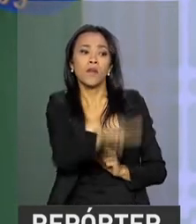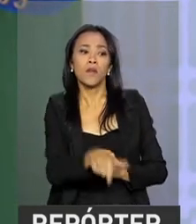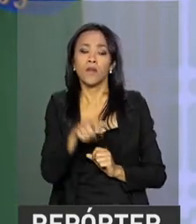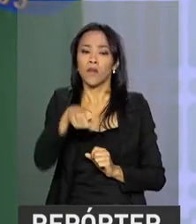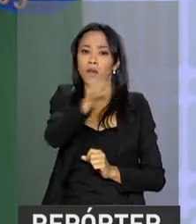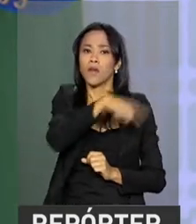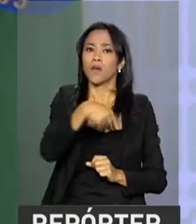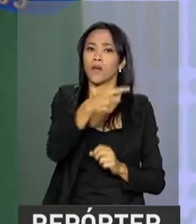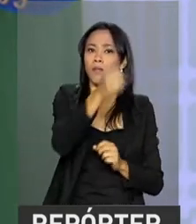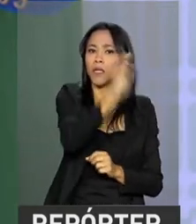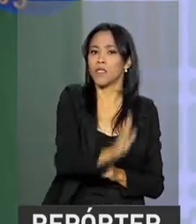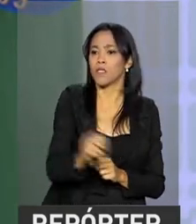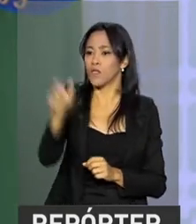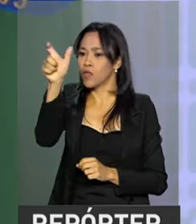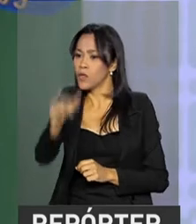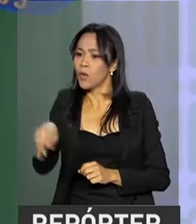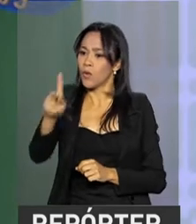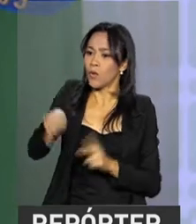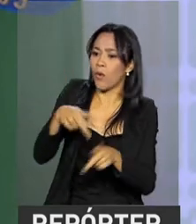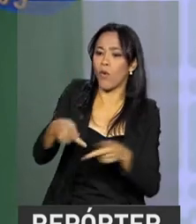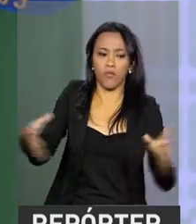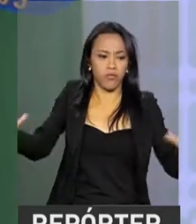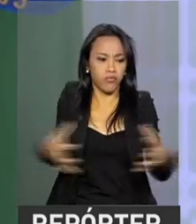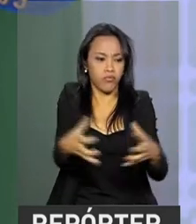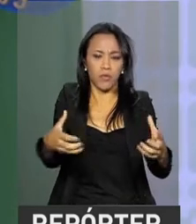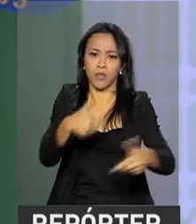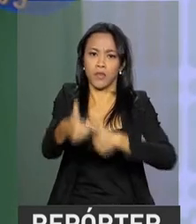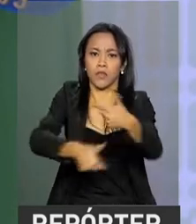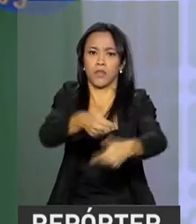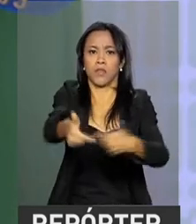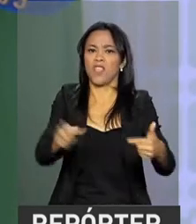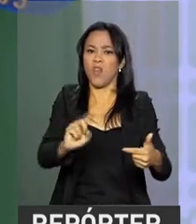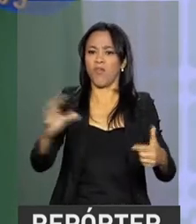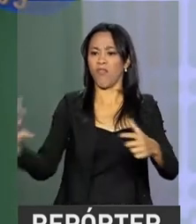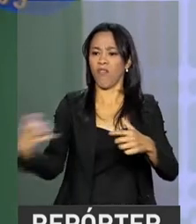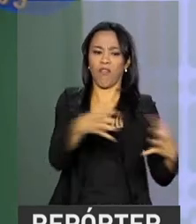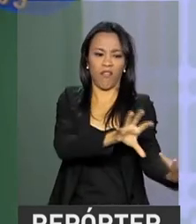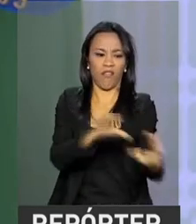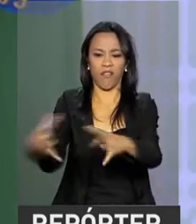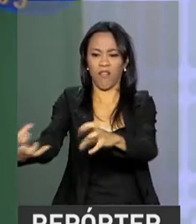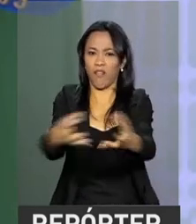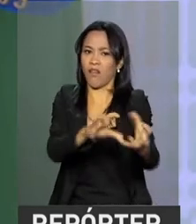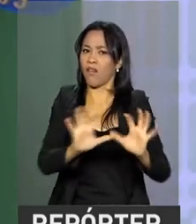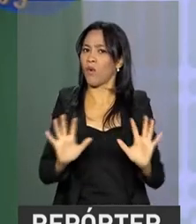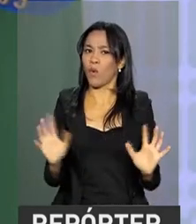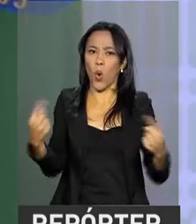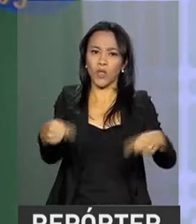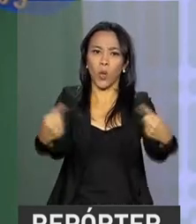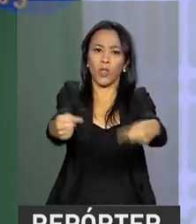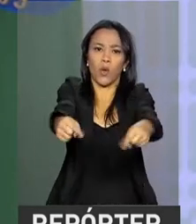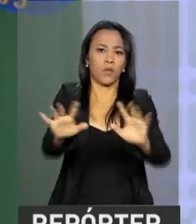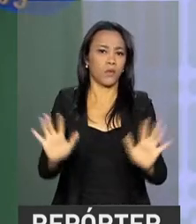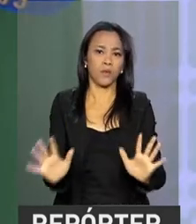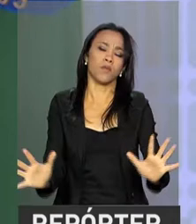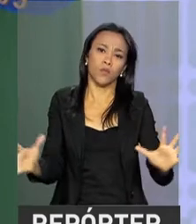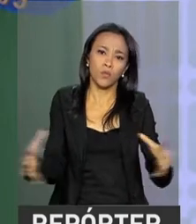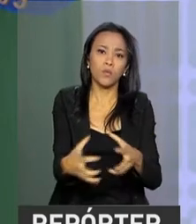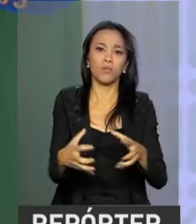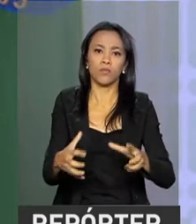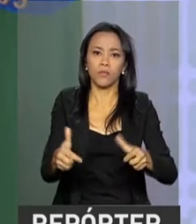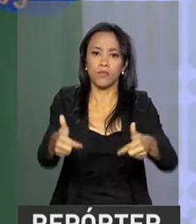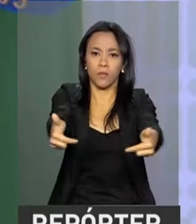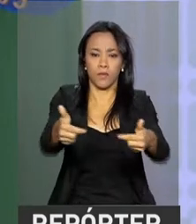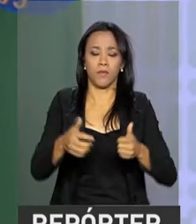brasileiros ajudando um ao outro senão brasileiros contra brasileiros com o lançamento com portanto